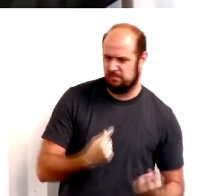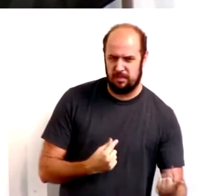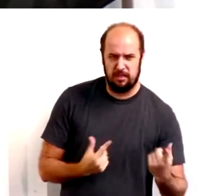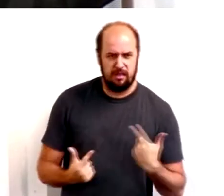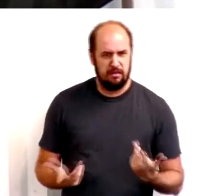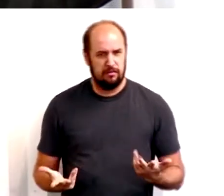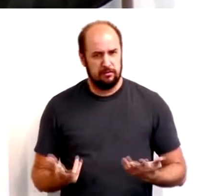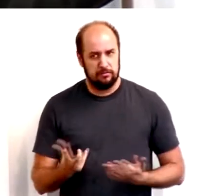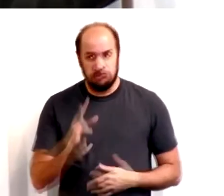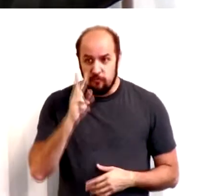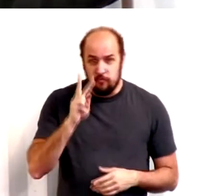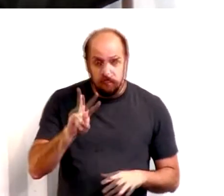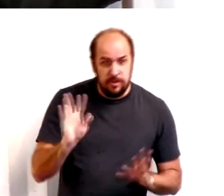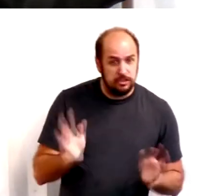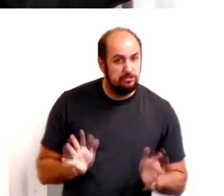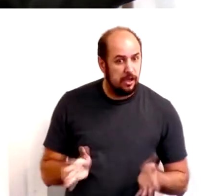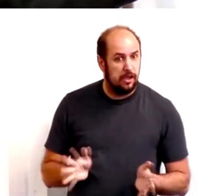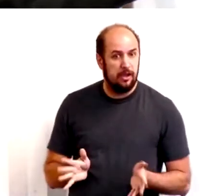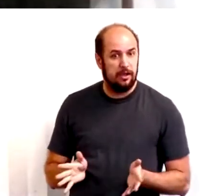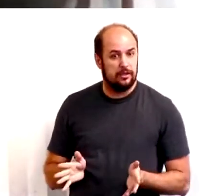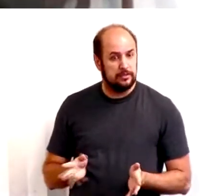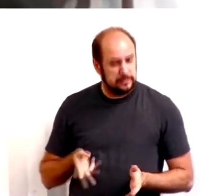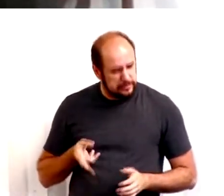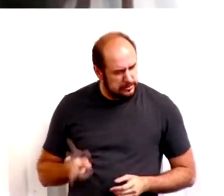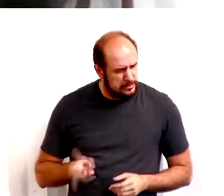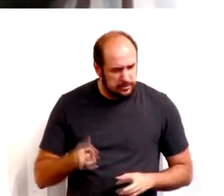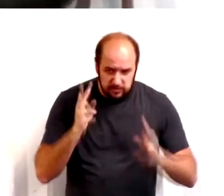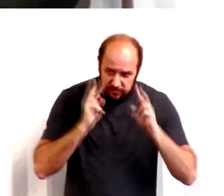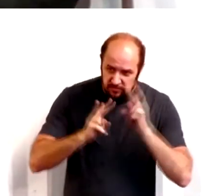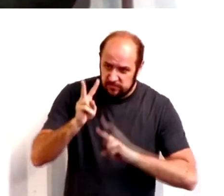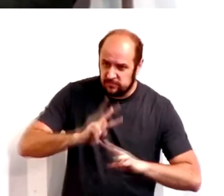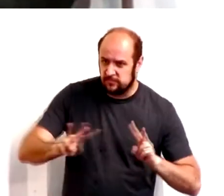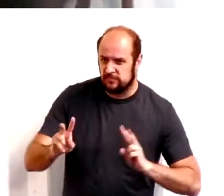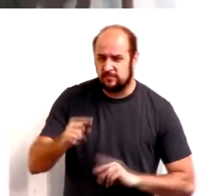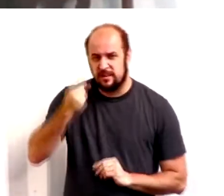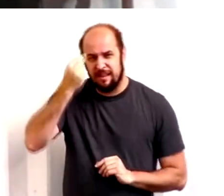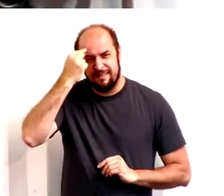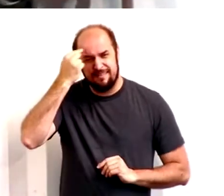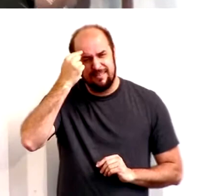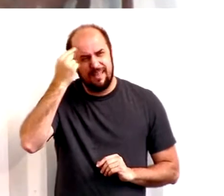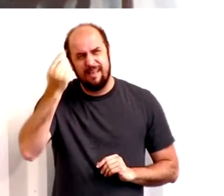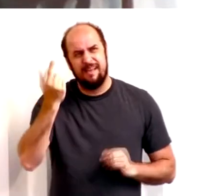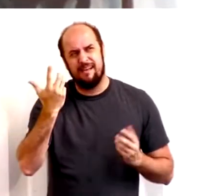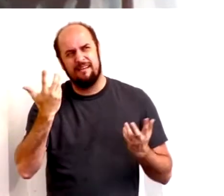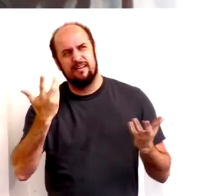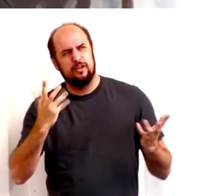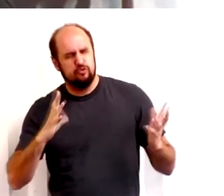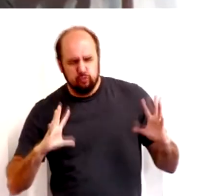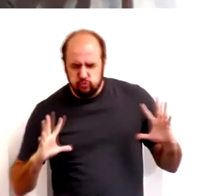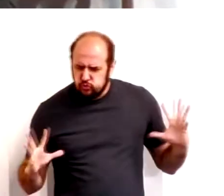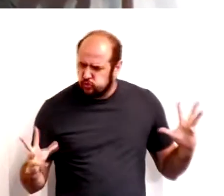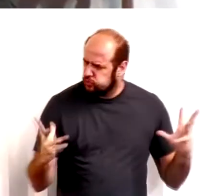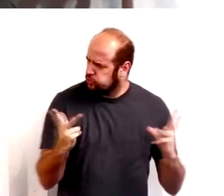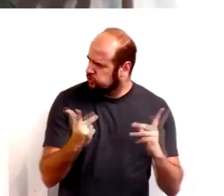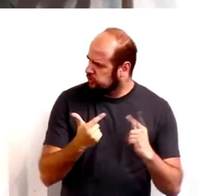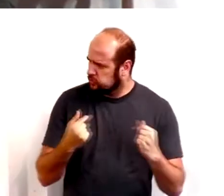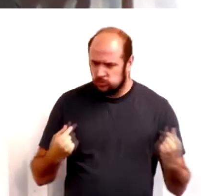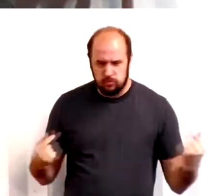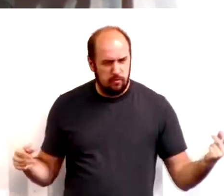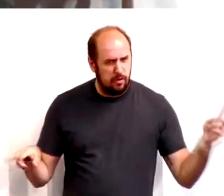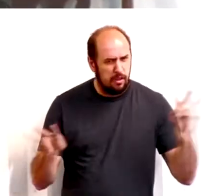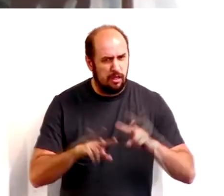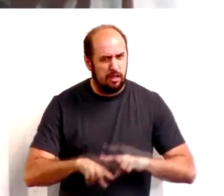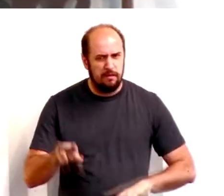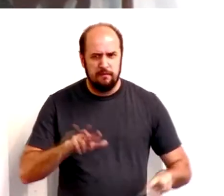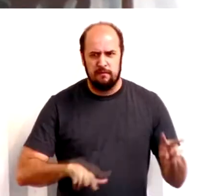visto isso constantemente na ideologização de tudo à nossa volta.